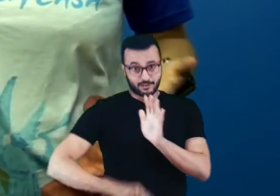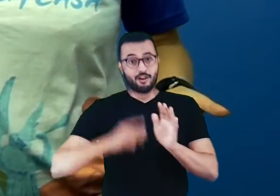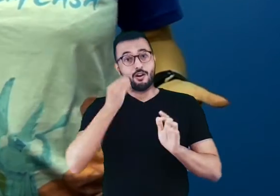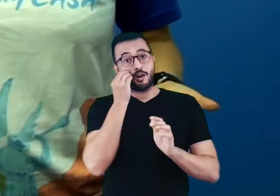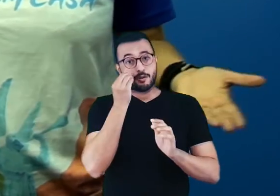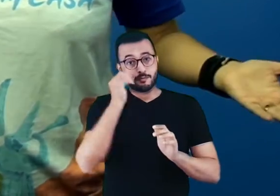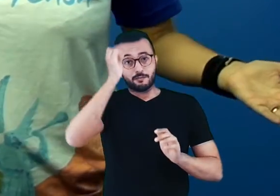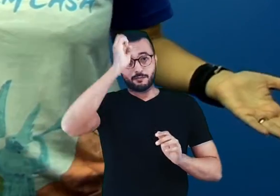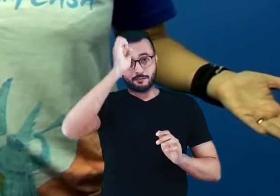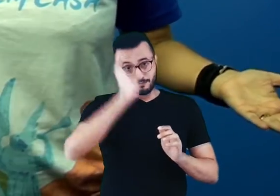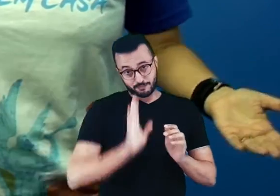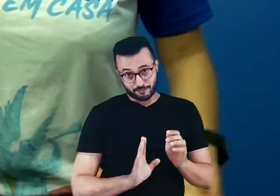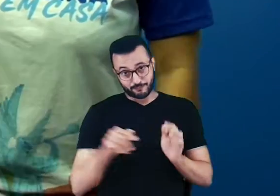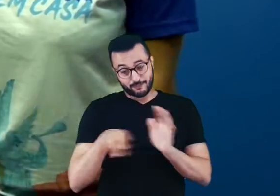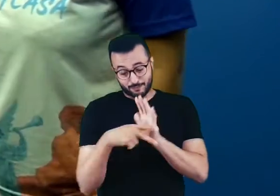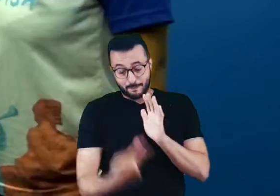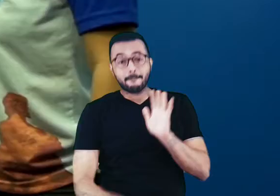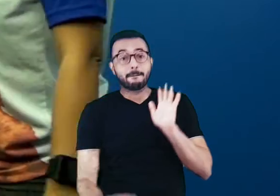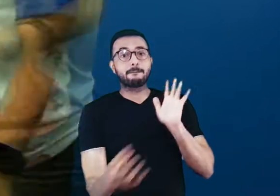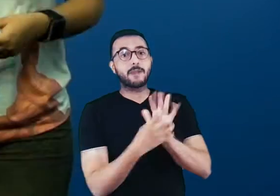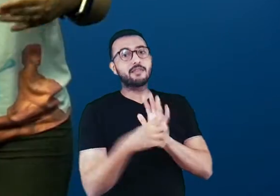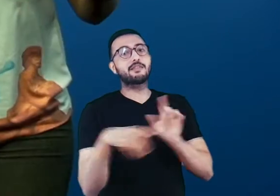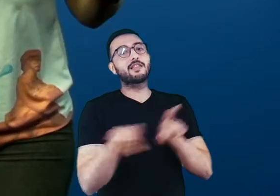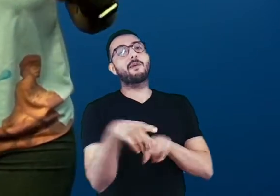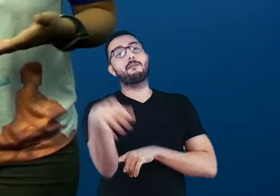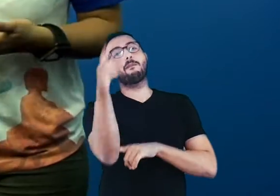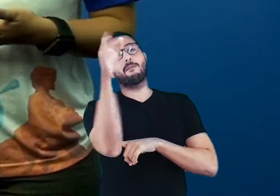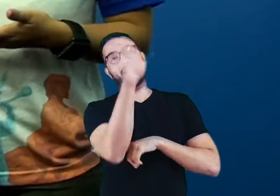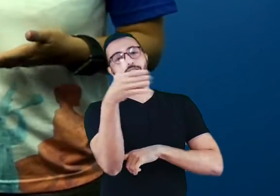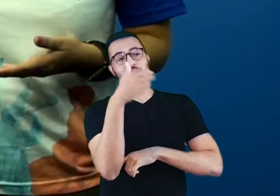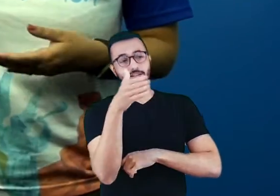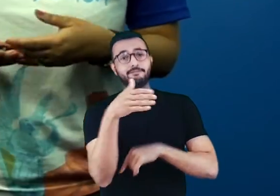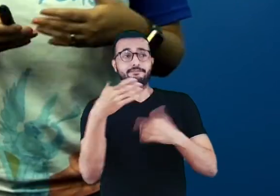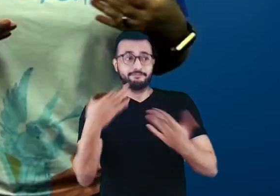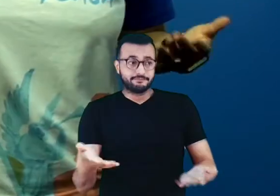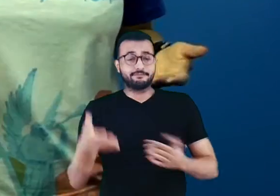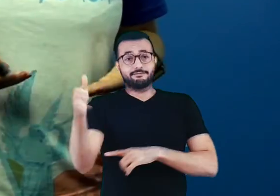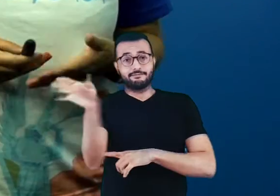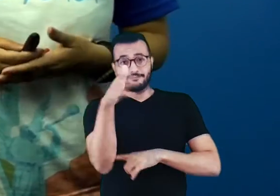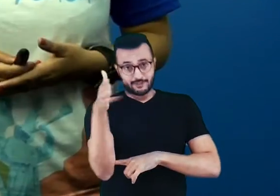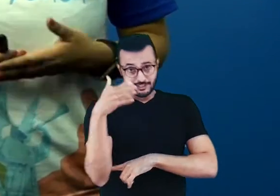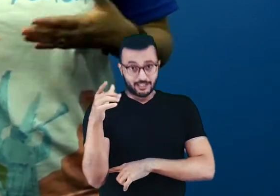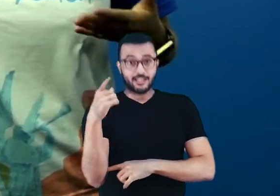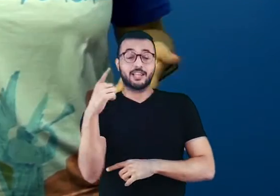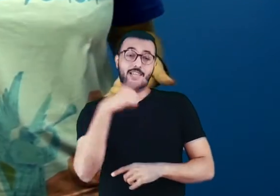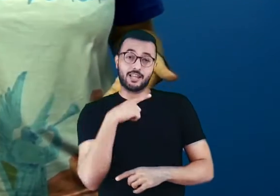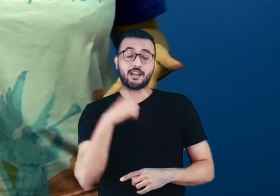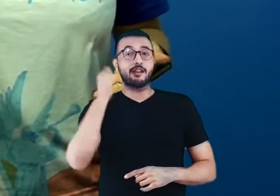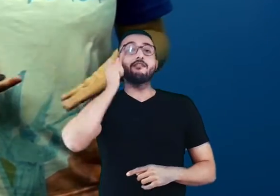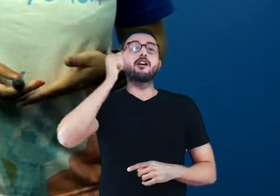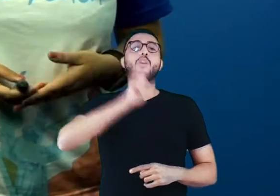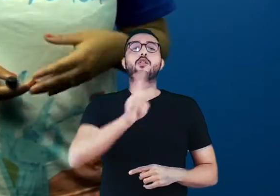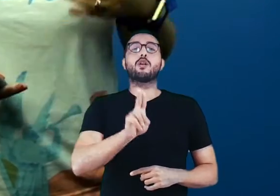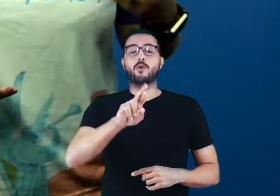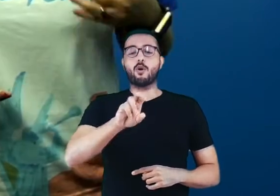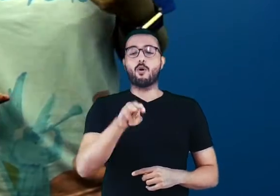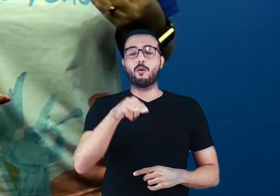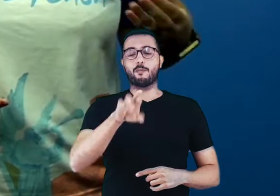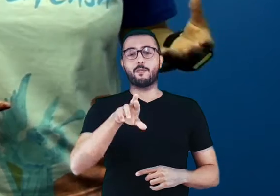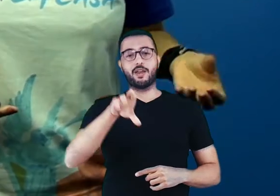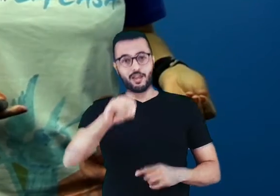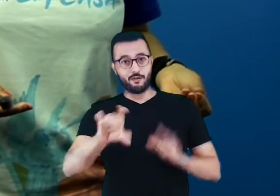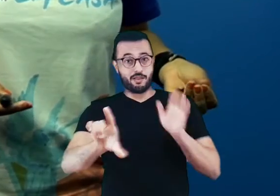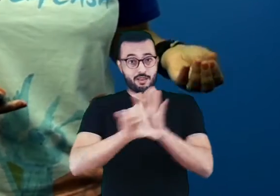observa o nosso brasão e a nossa bandeira. Então, a nossa bandeira, né, foi idealizada por Romero Canoli, tá, na